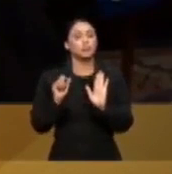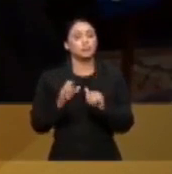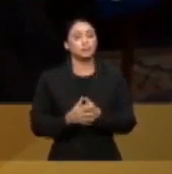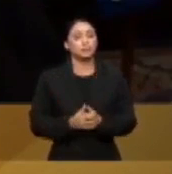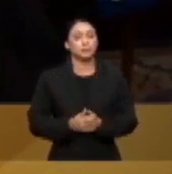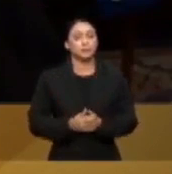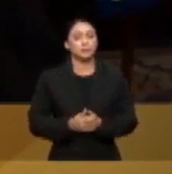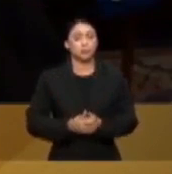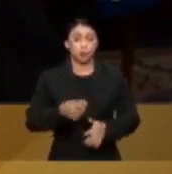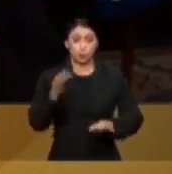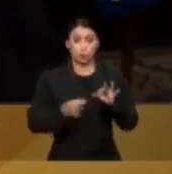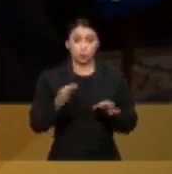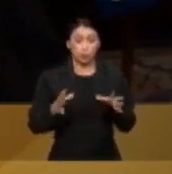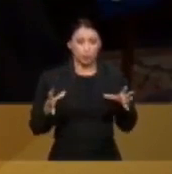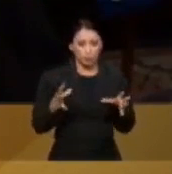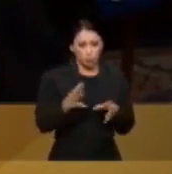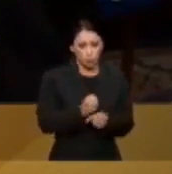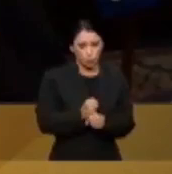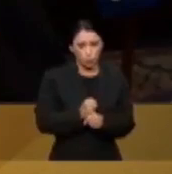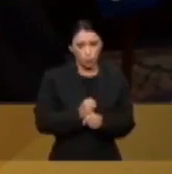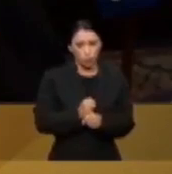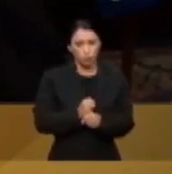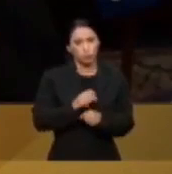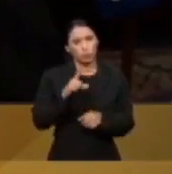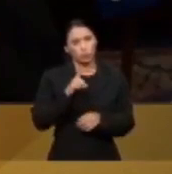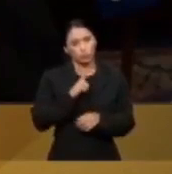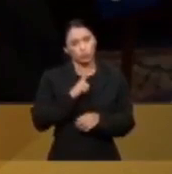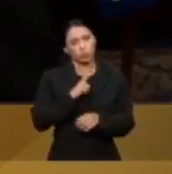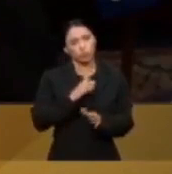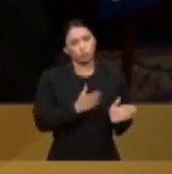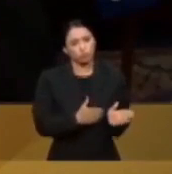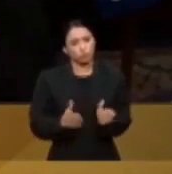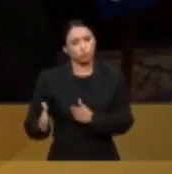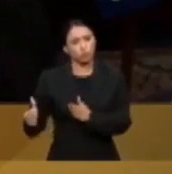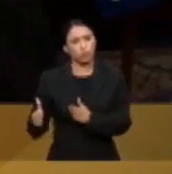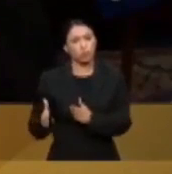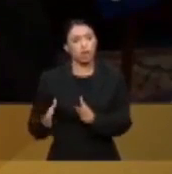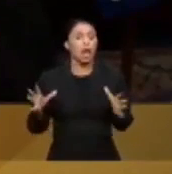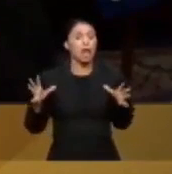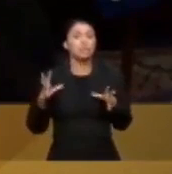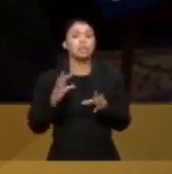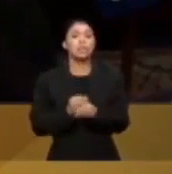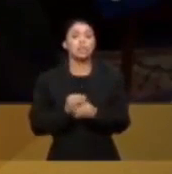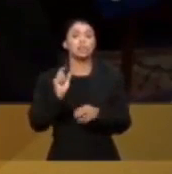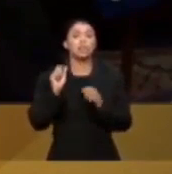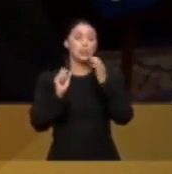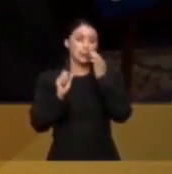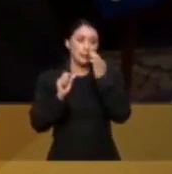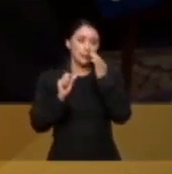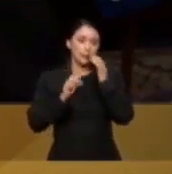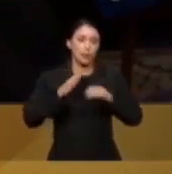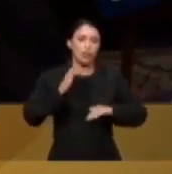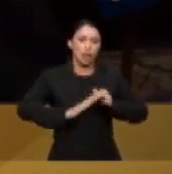toca ao julgamento conjunto, ora em curso, a síntese de que compete